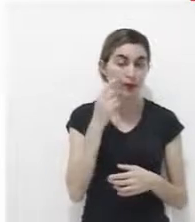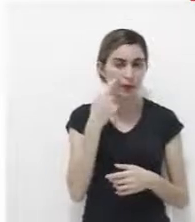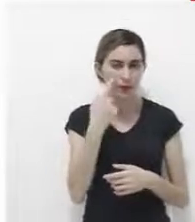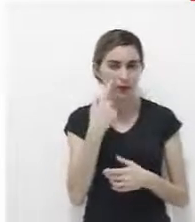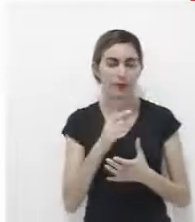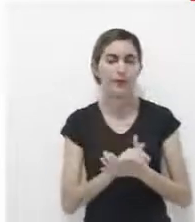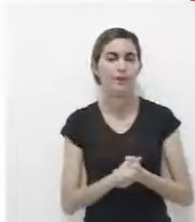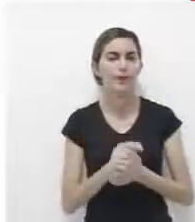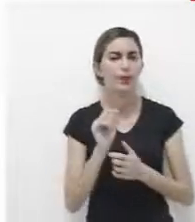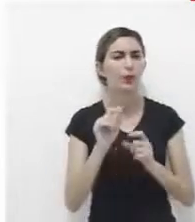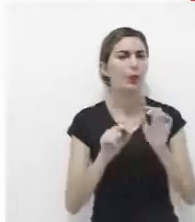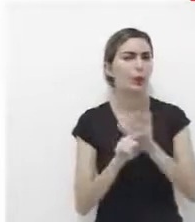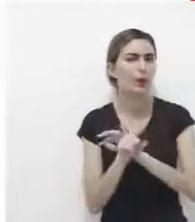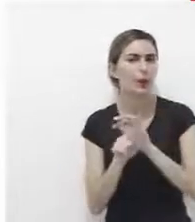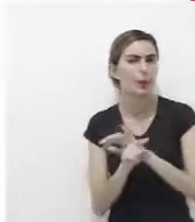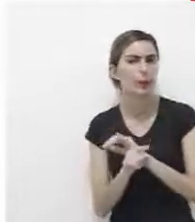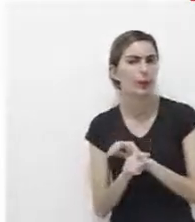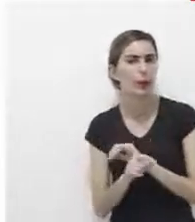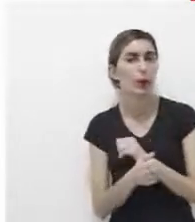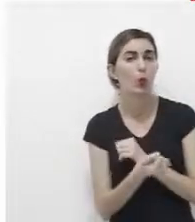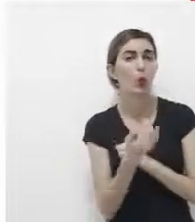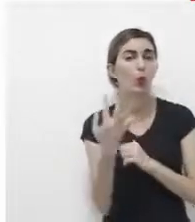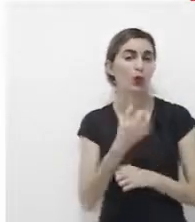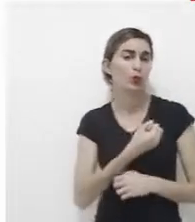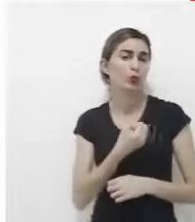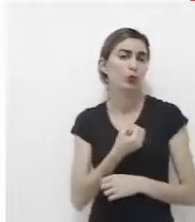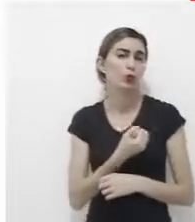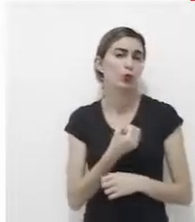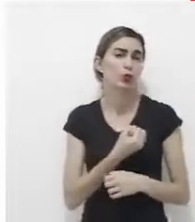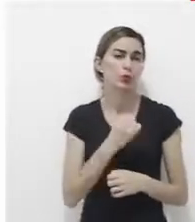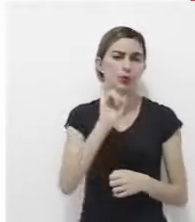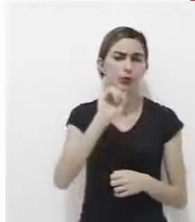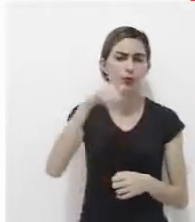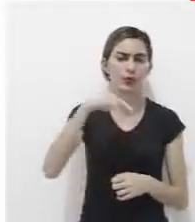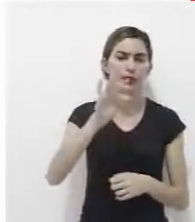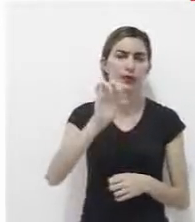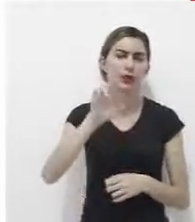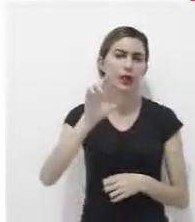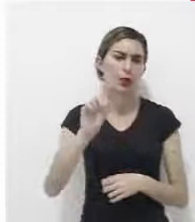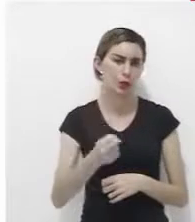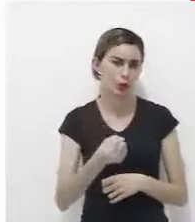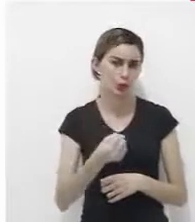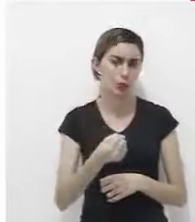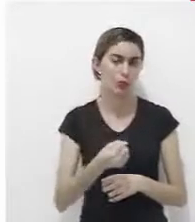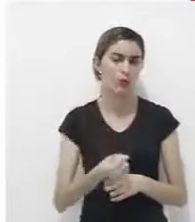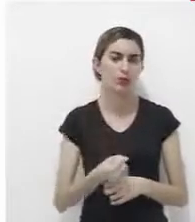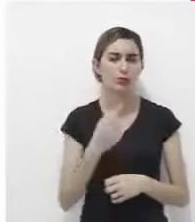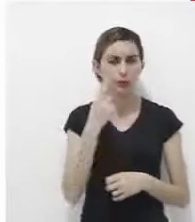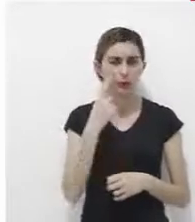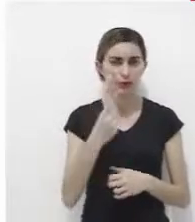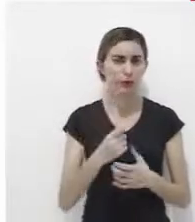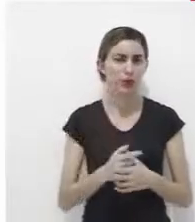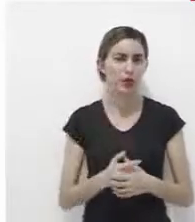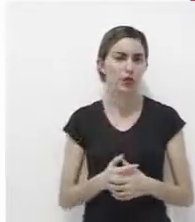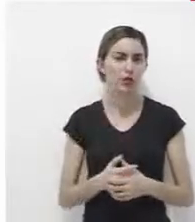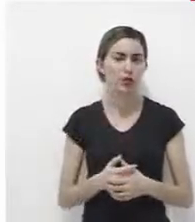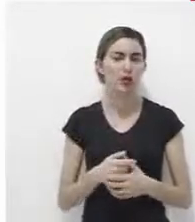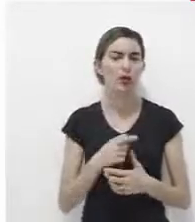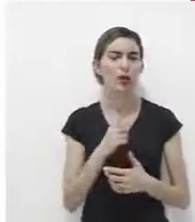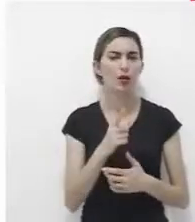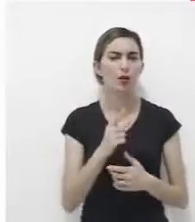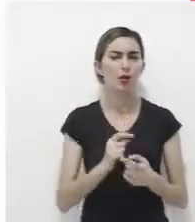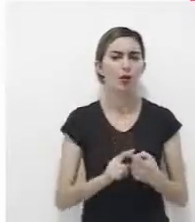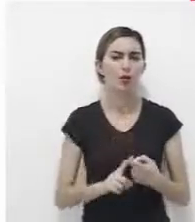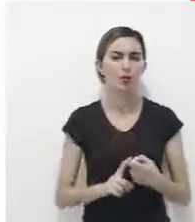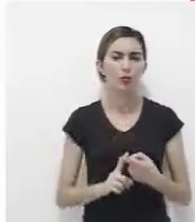Eita, legal! Veja, o que é que a questão está pedindo? Quantos números inteiros? Então ali, ó,